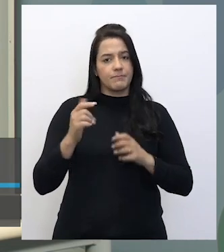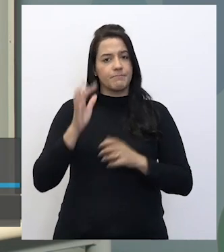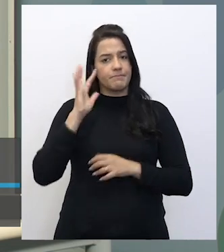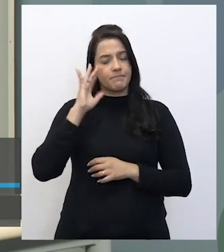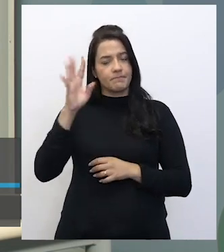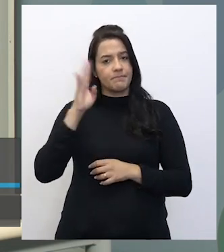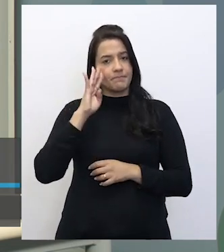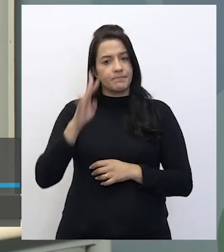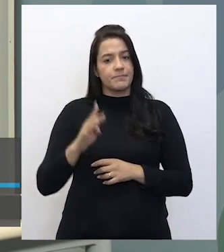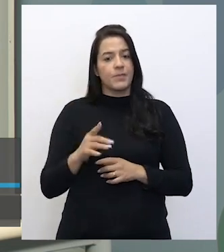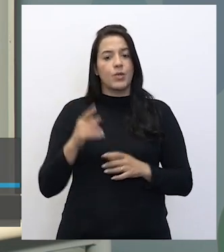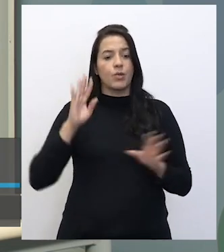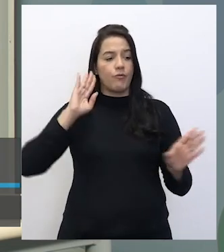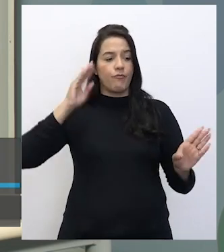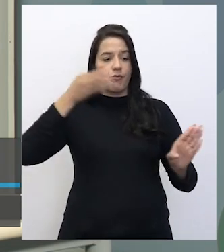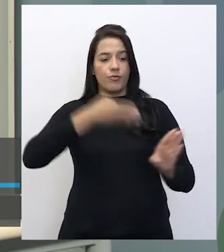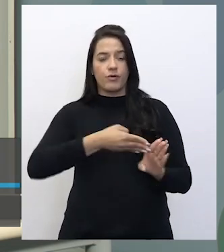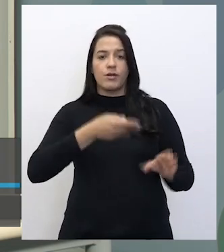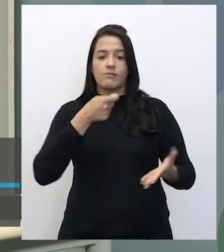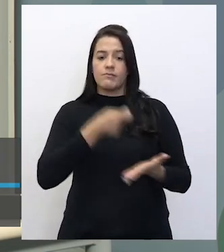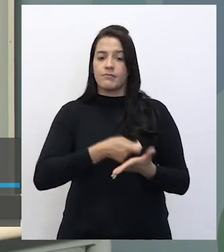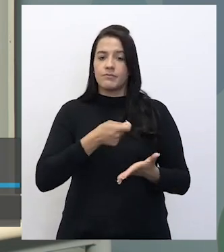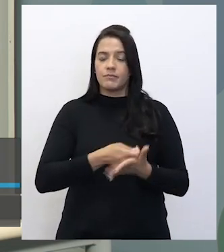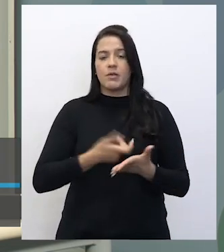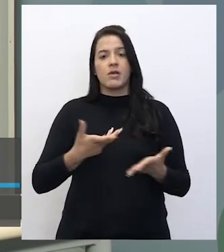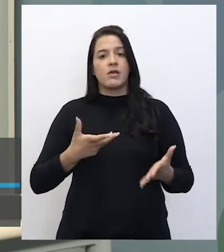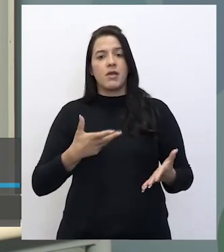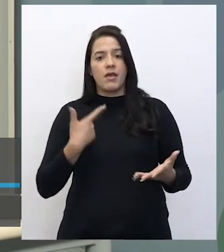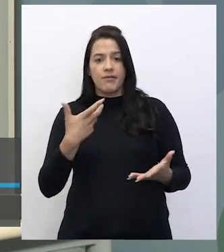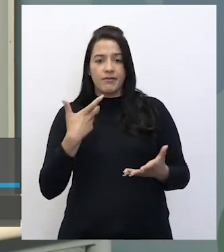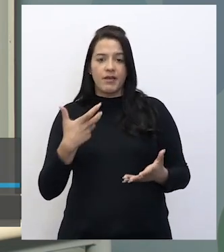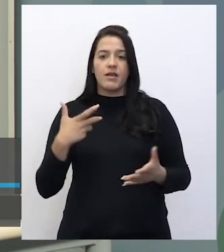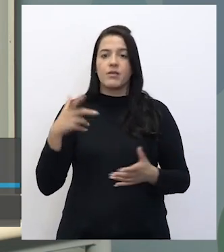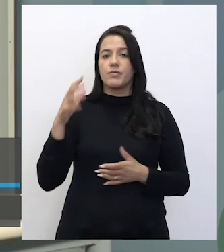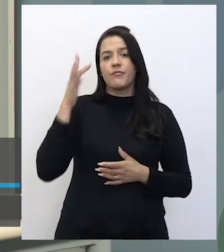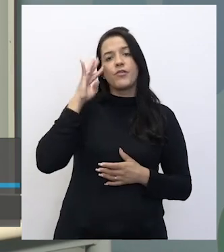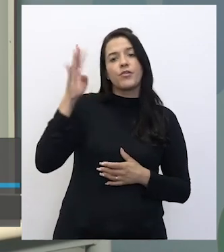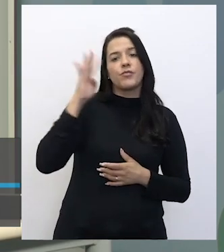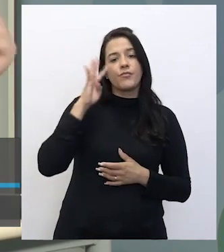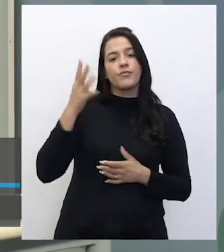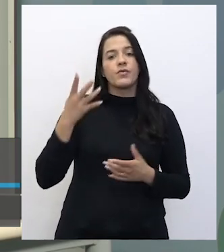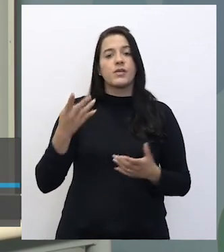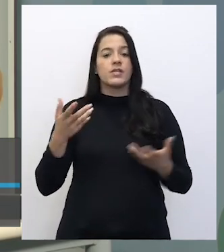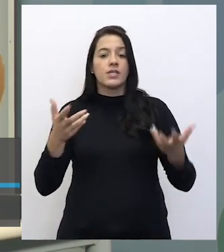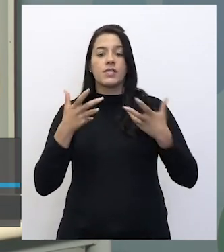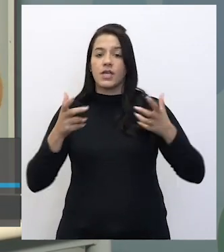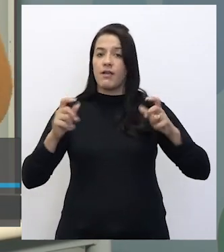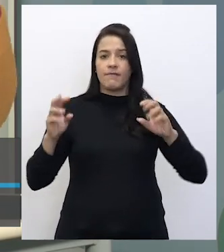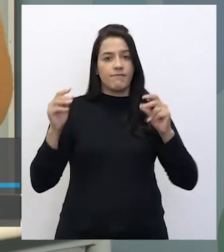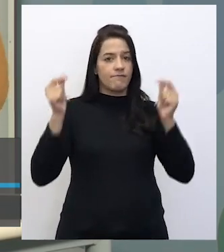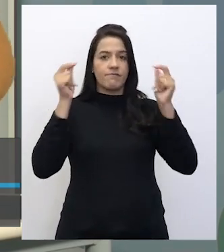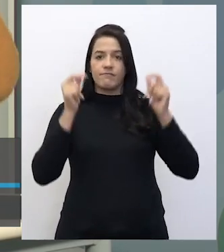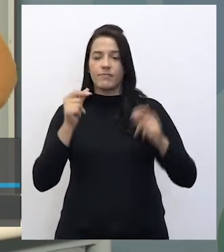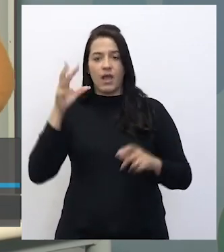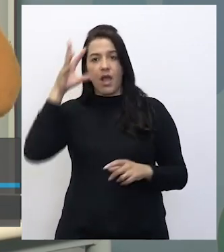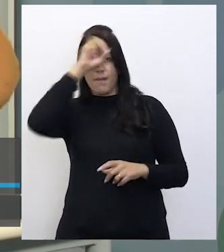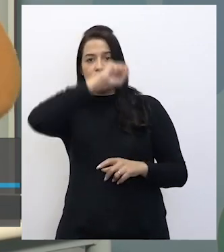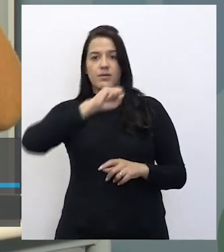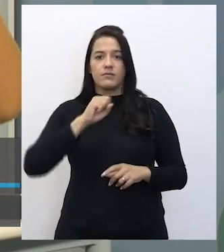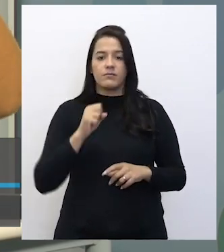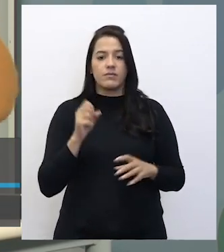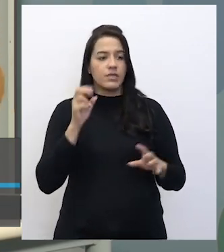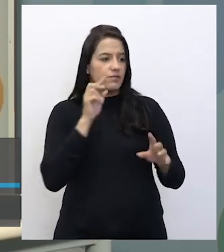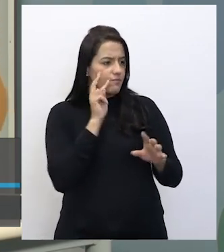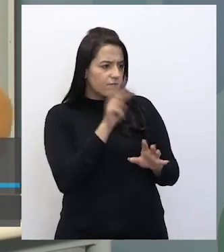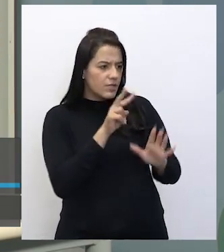cuja finalidade é meramente utilitária, né? Assim, eu vou fazer filosofia porque, assim, eu quero ficar ágil, eu quero ficar